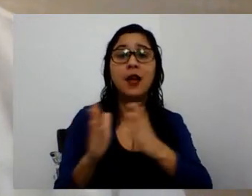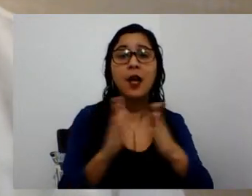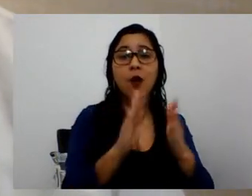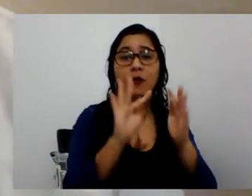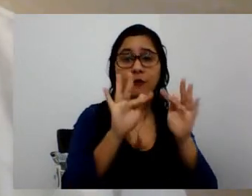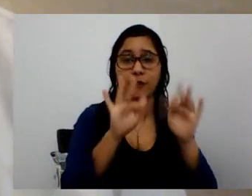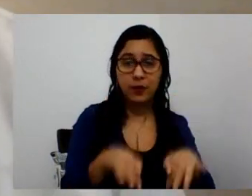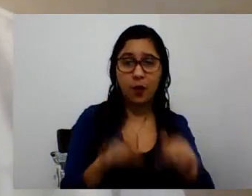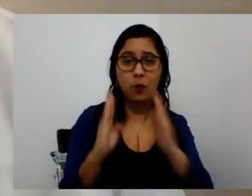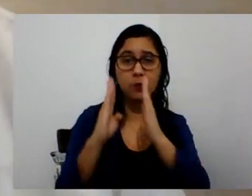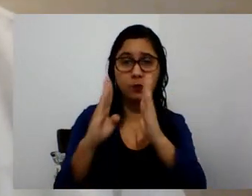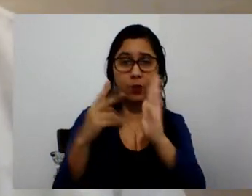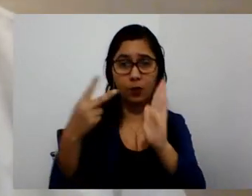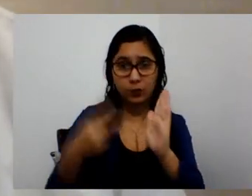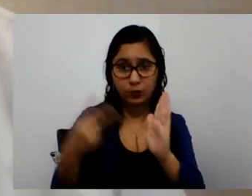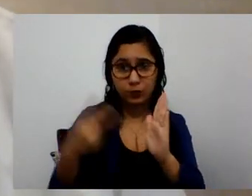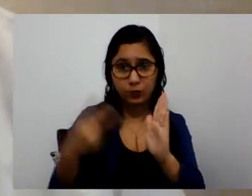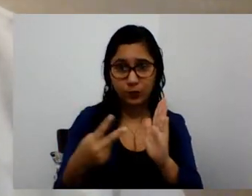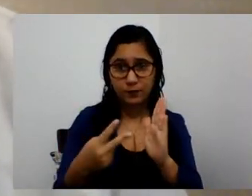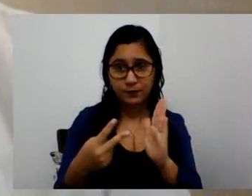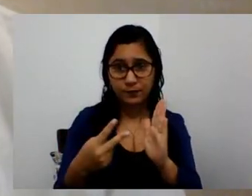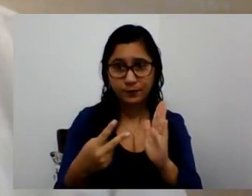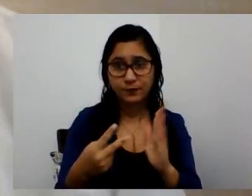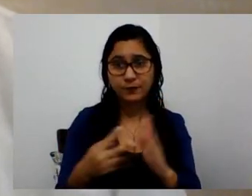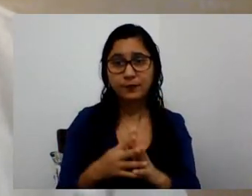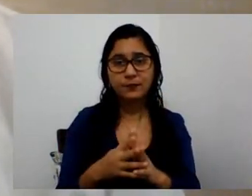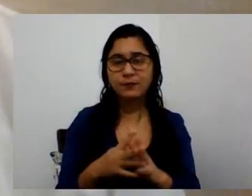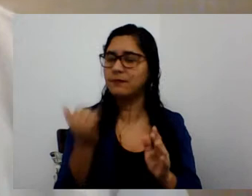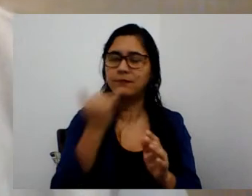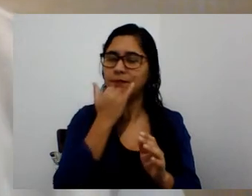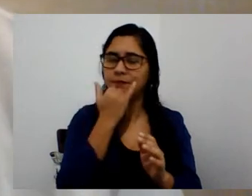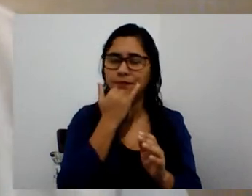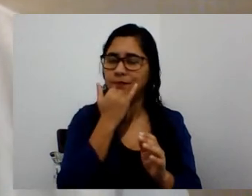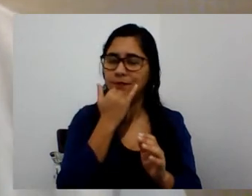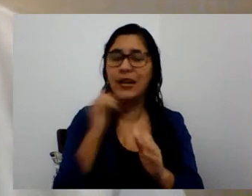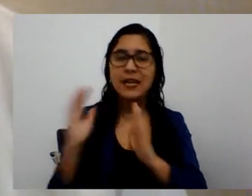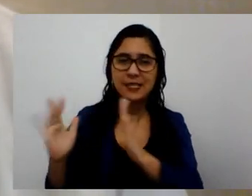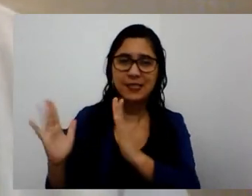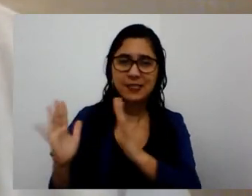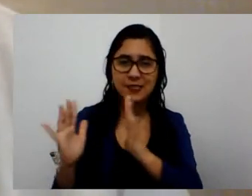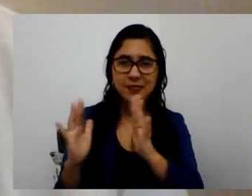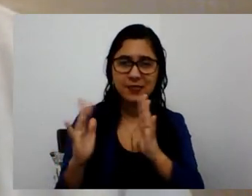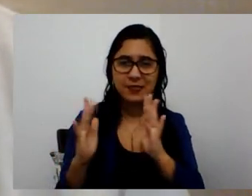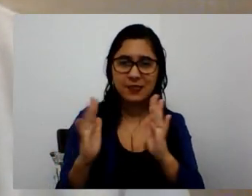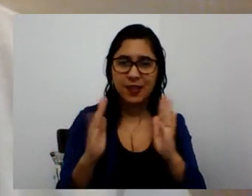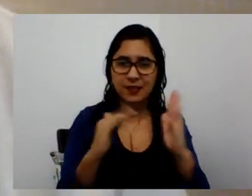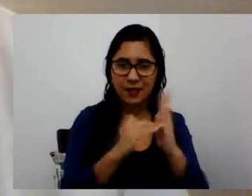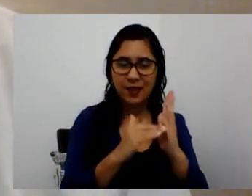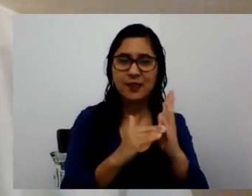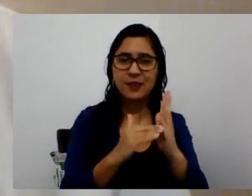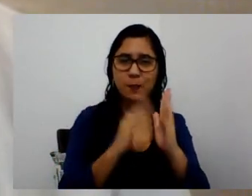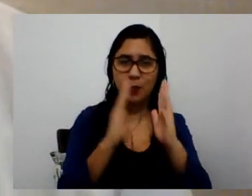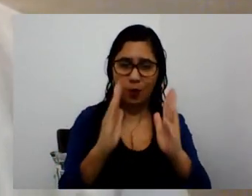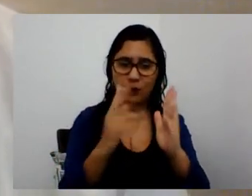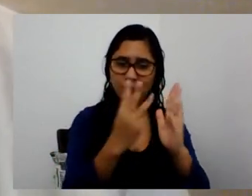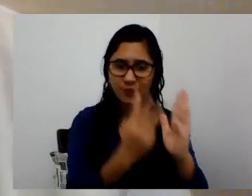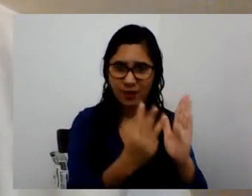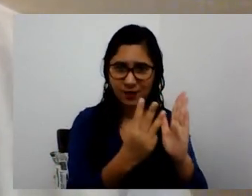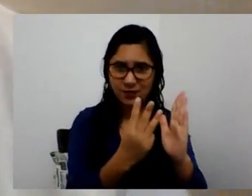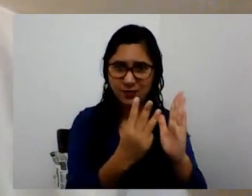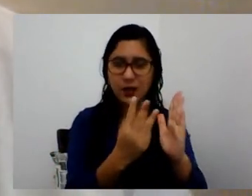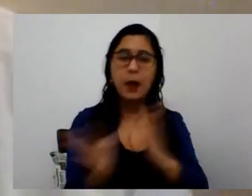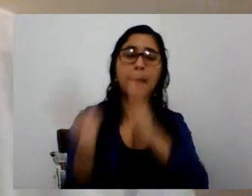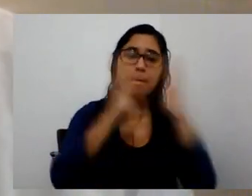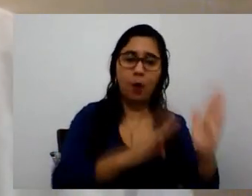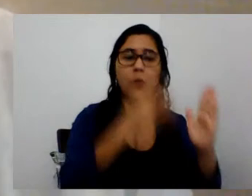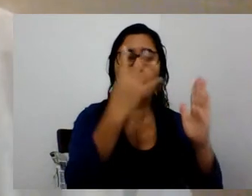bloco 2, né? Aliás, perdão, essa série vai até o bloco 3 também, 2 e 3. No bloco 4,